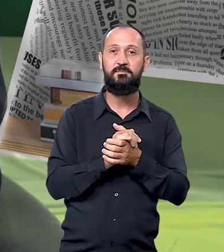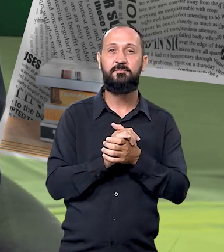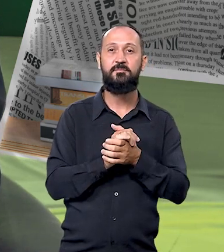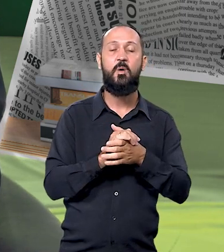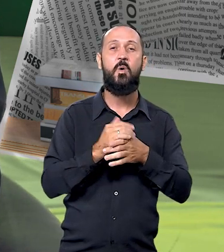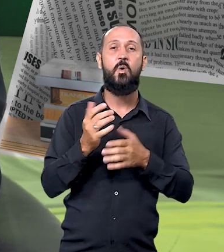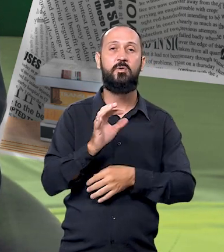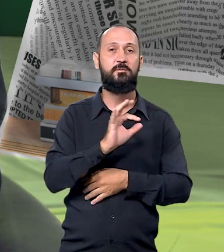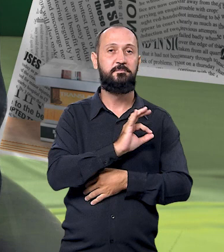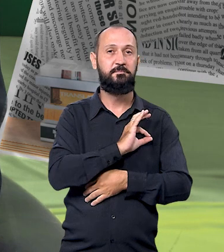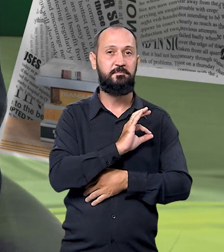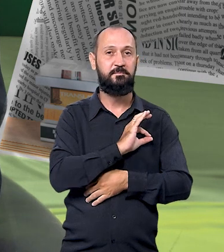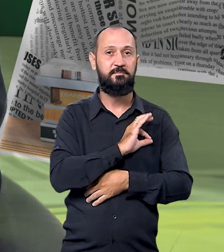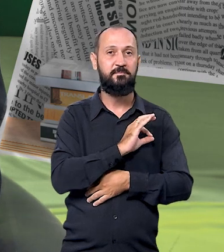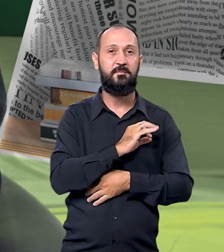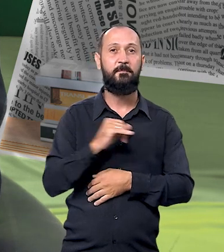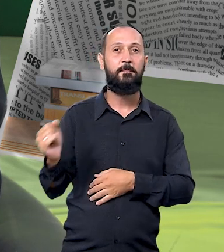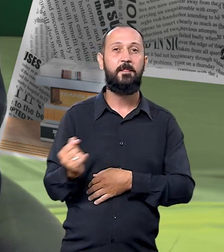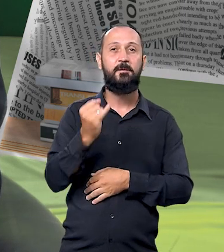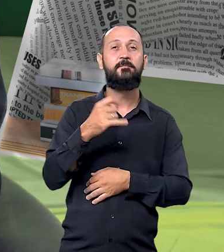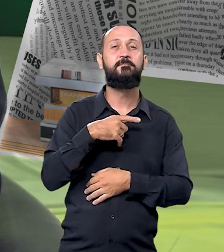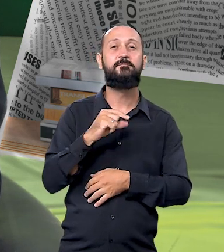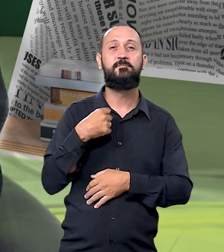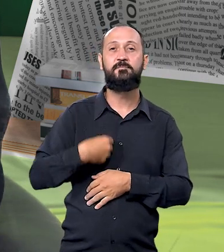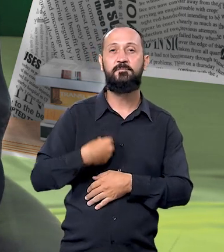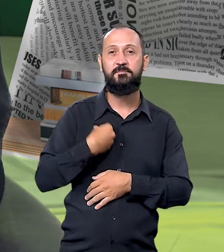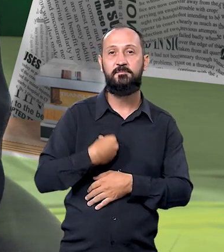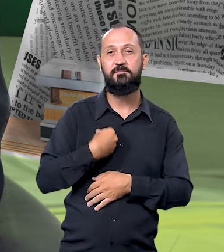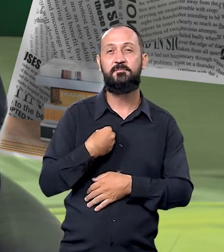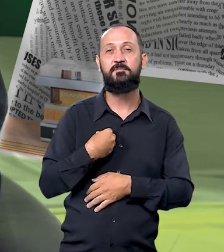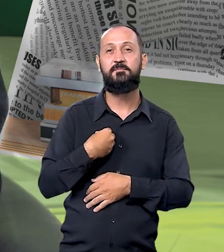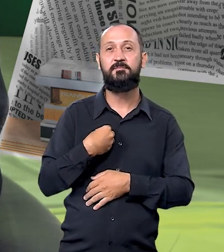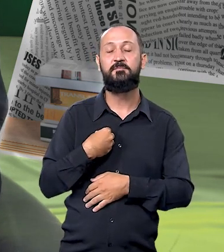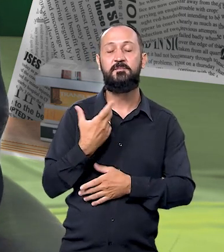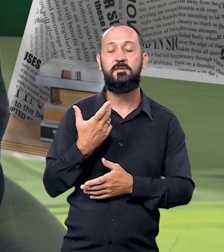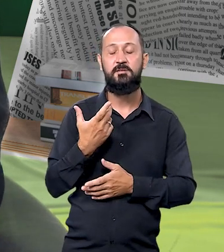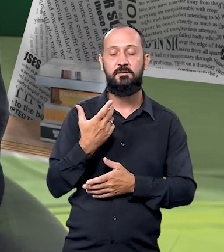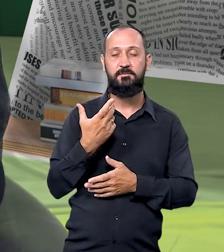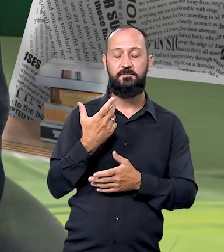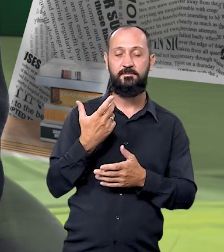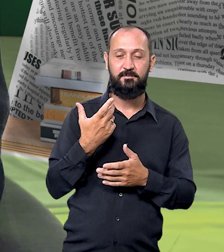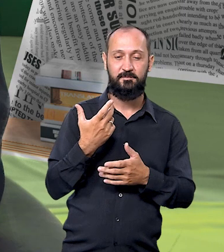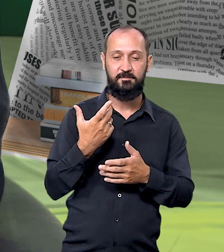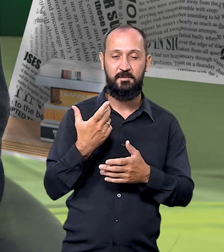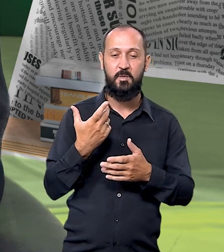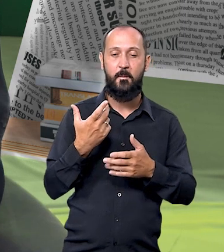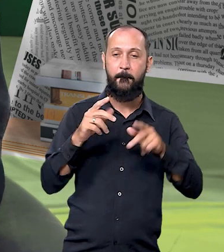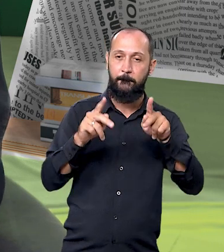exemplo. Então, na política, eu acho que é fundamental que a gente estimule a participação pública das mulheres nos espaços, que a